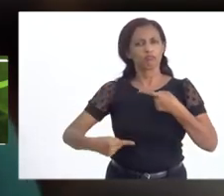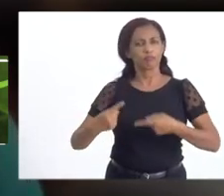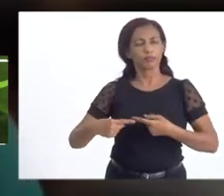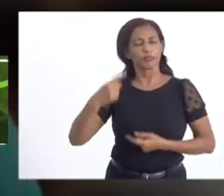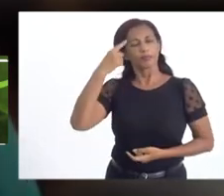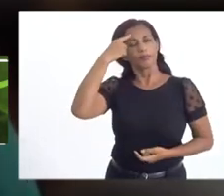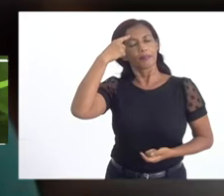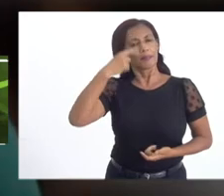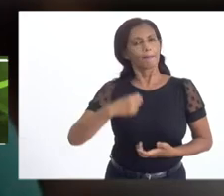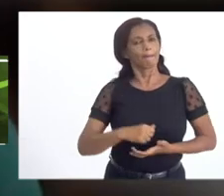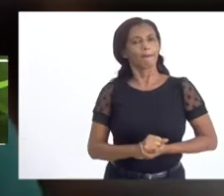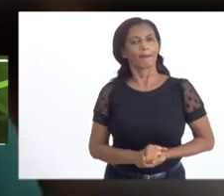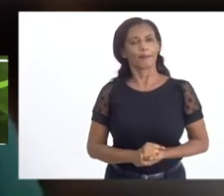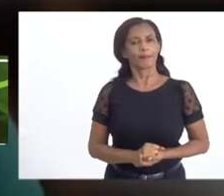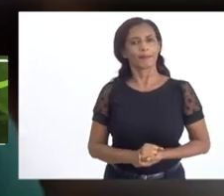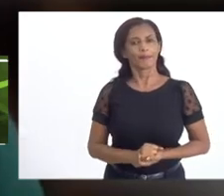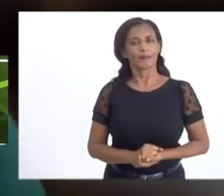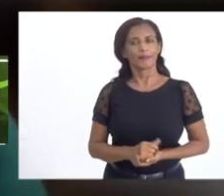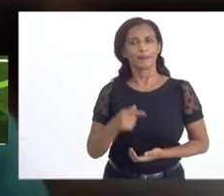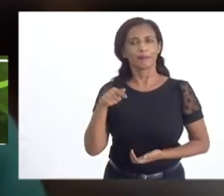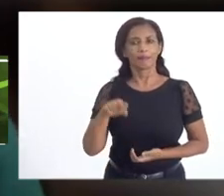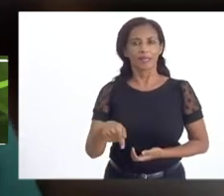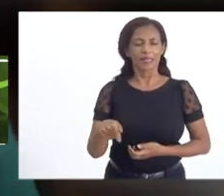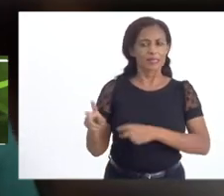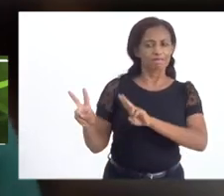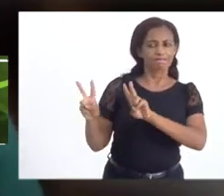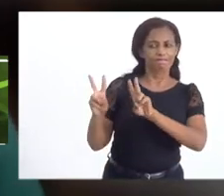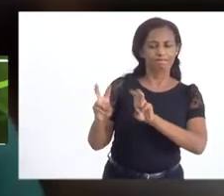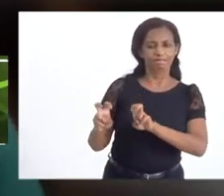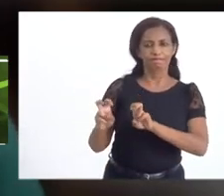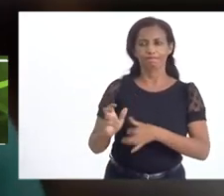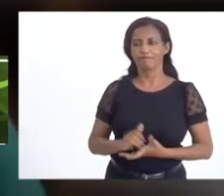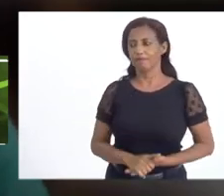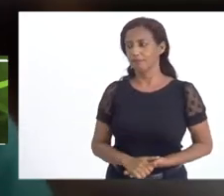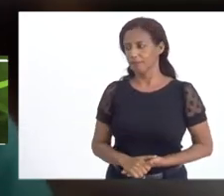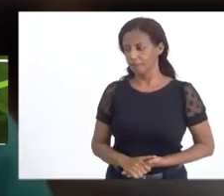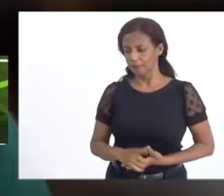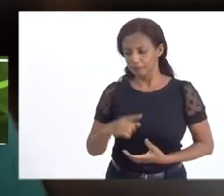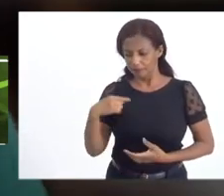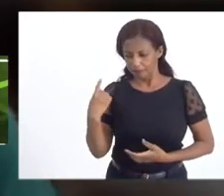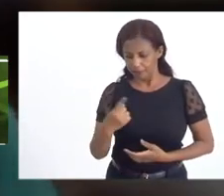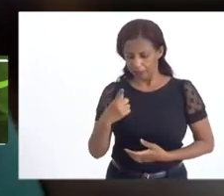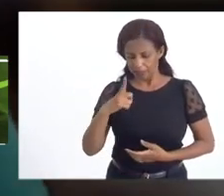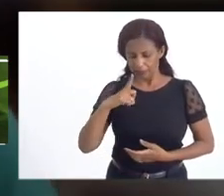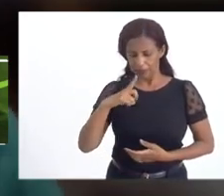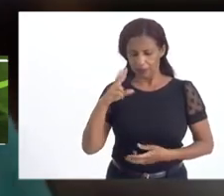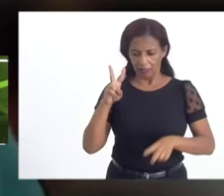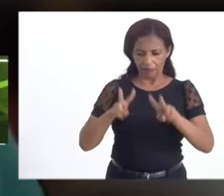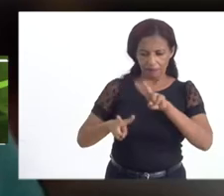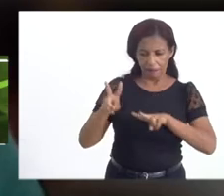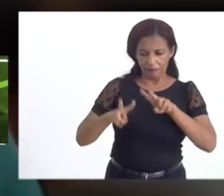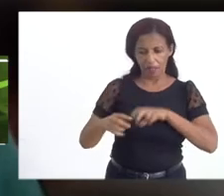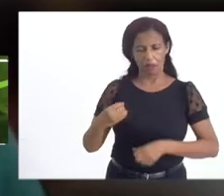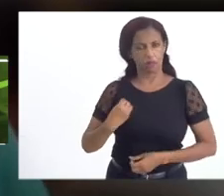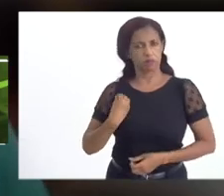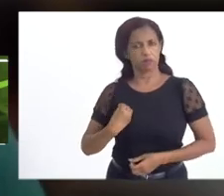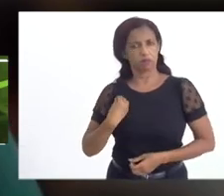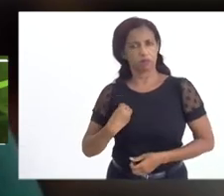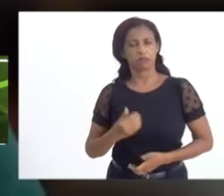pensar que essa abordagem que a gente está vendo, está